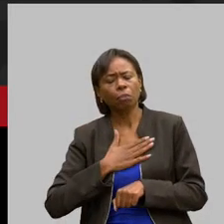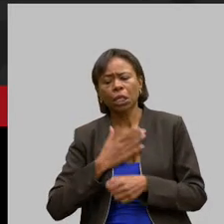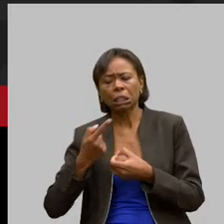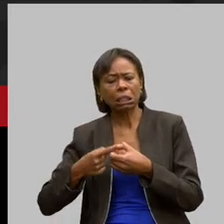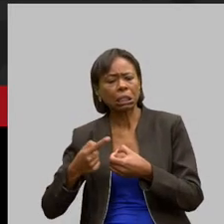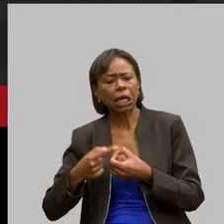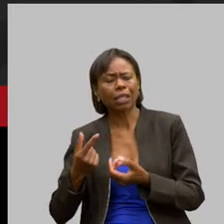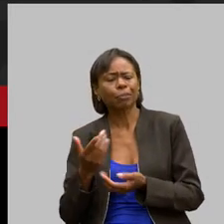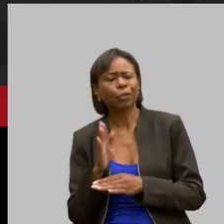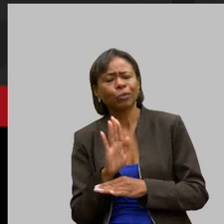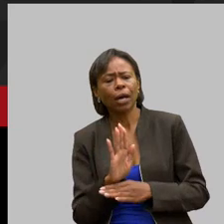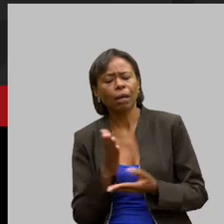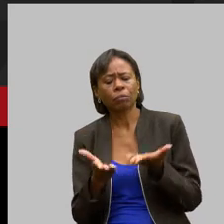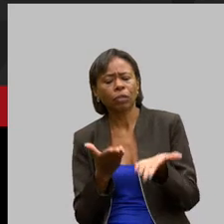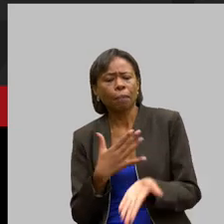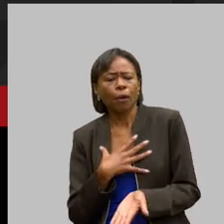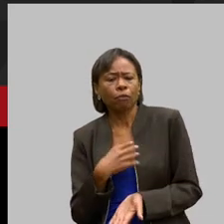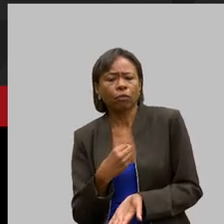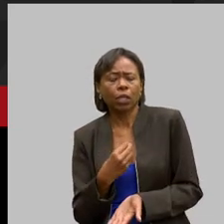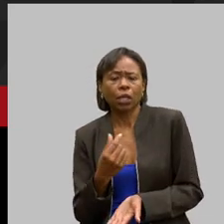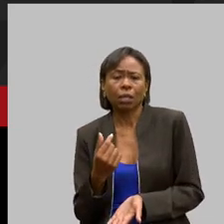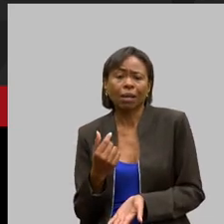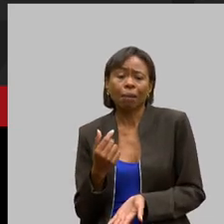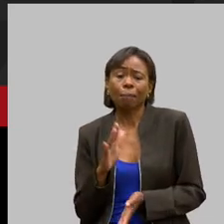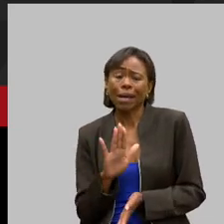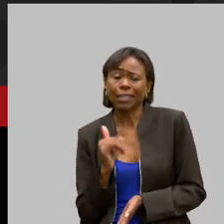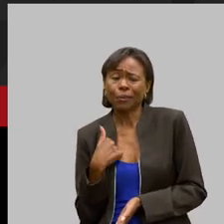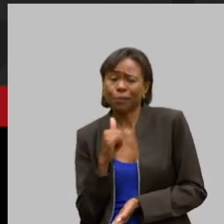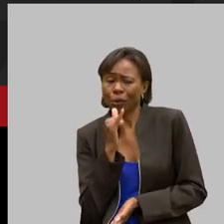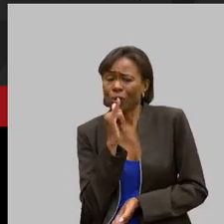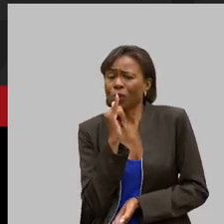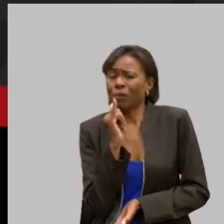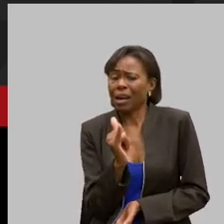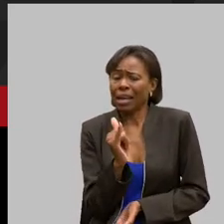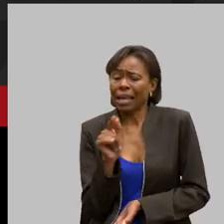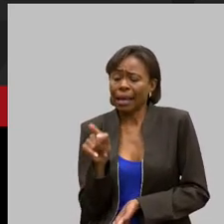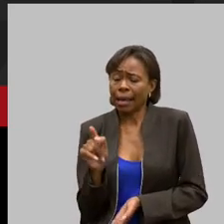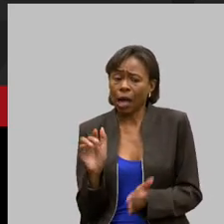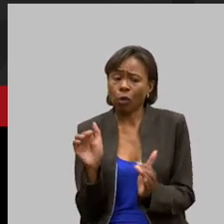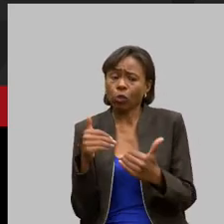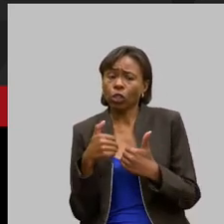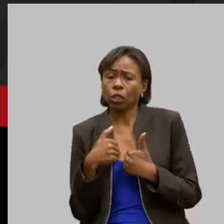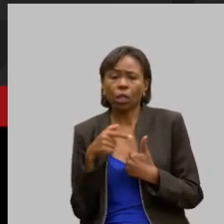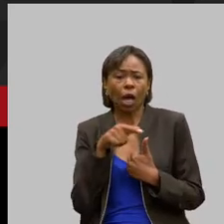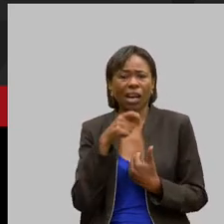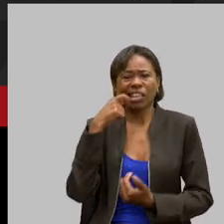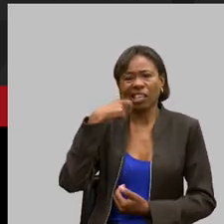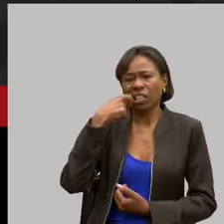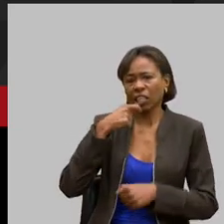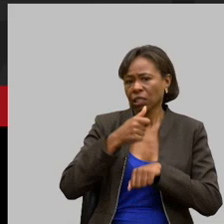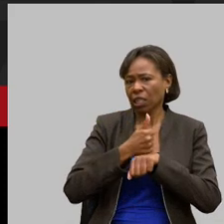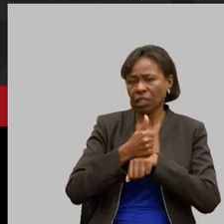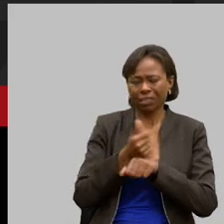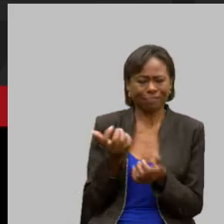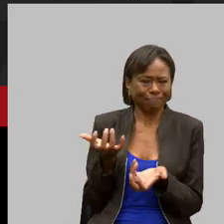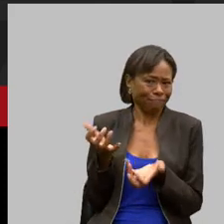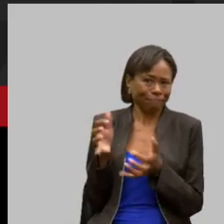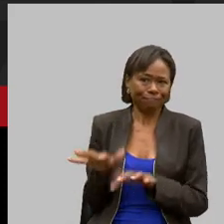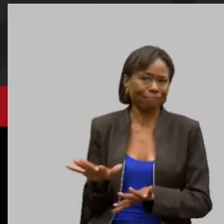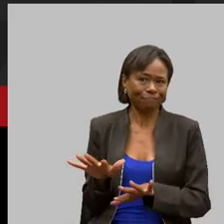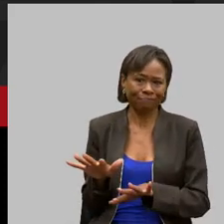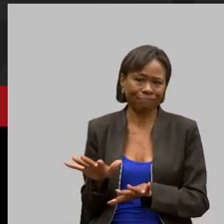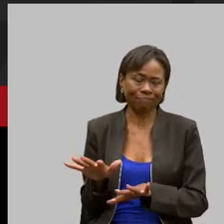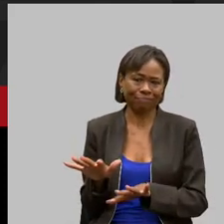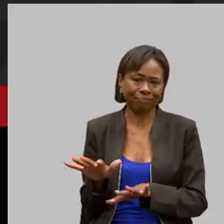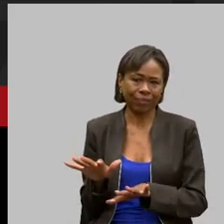é um paciente com autismo o dentista não quer atender nem nem se disponibiliza a